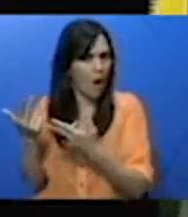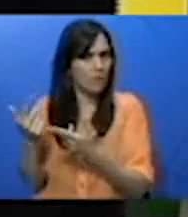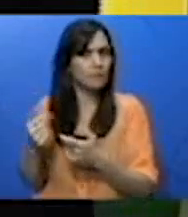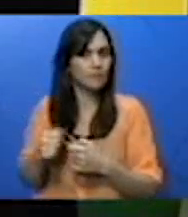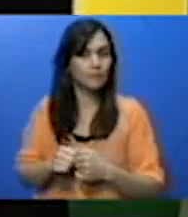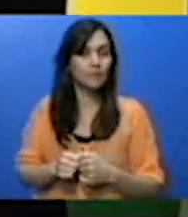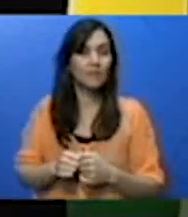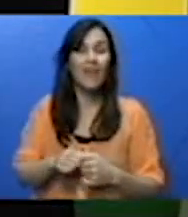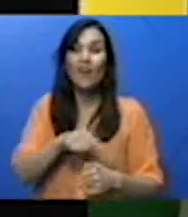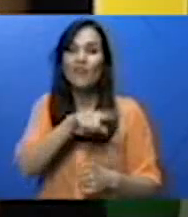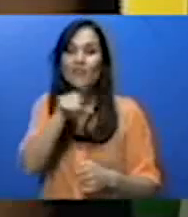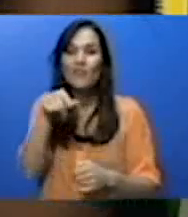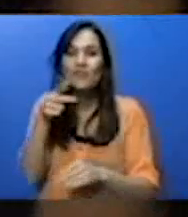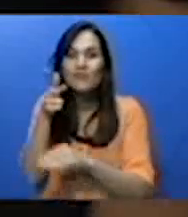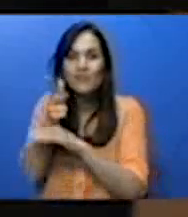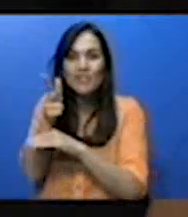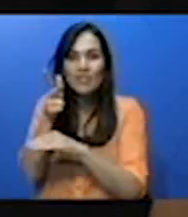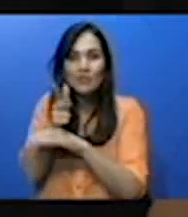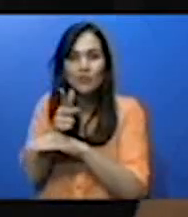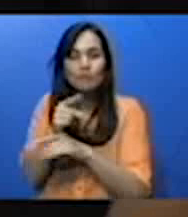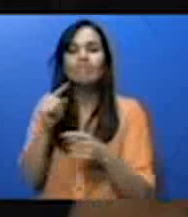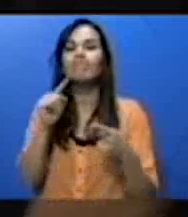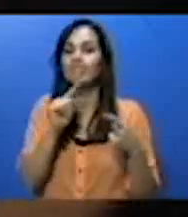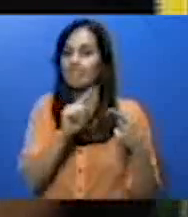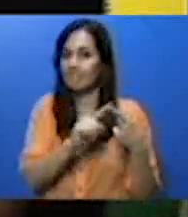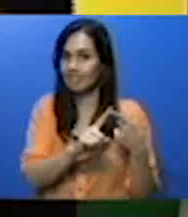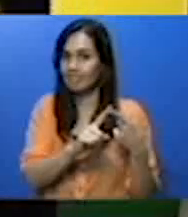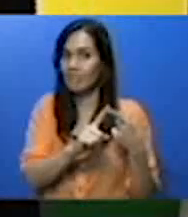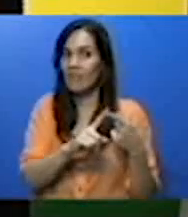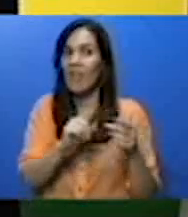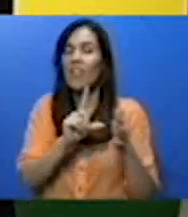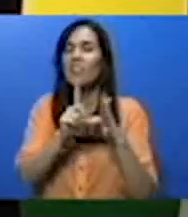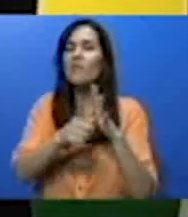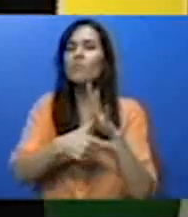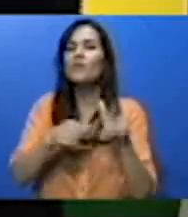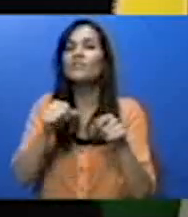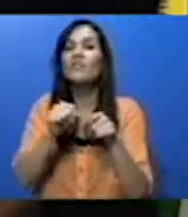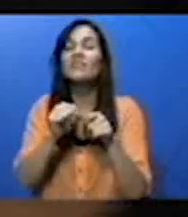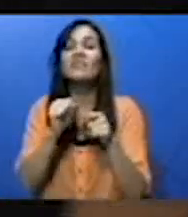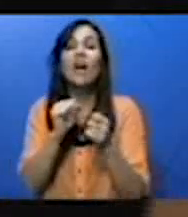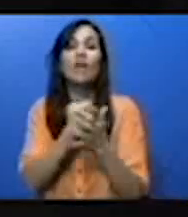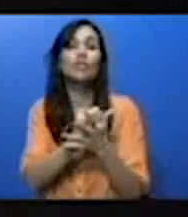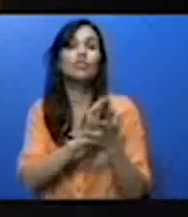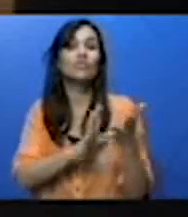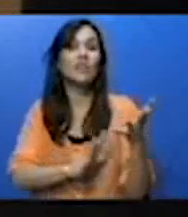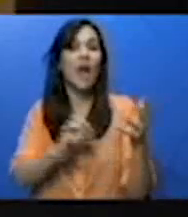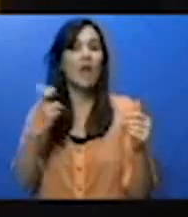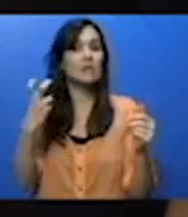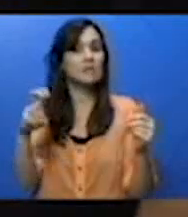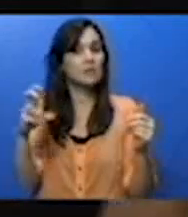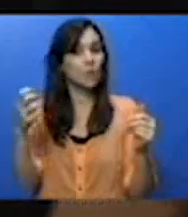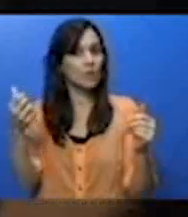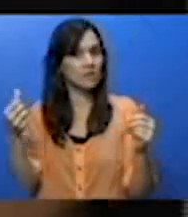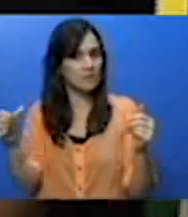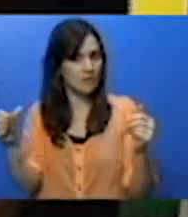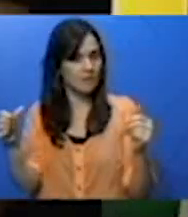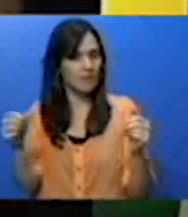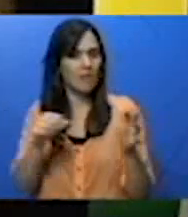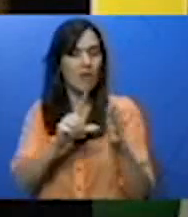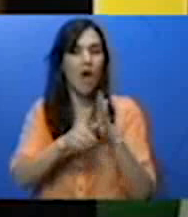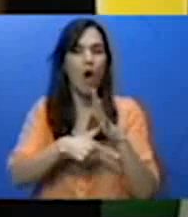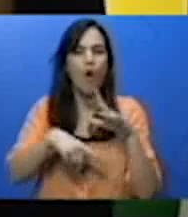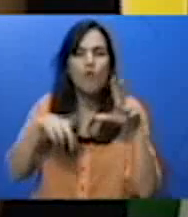a videoaula. Vocês vão fazer os exercícios 5 e 6 da página 47. Tira uma